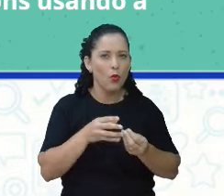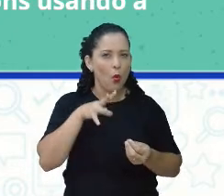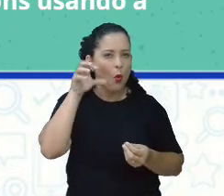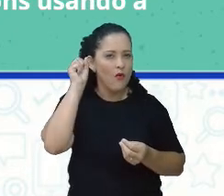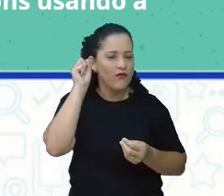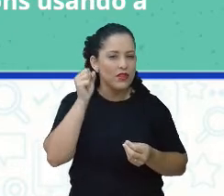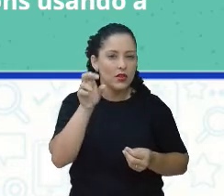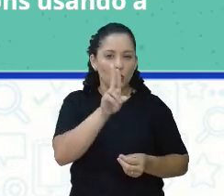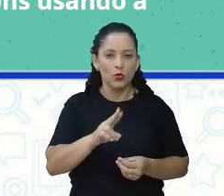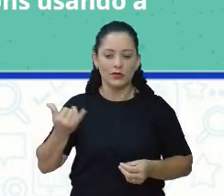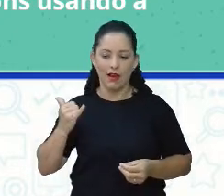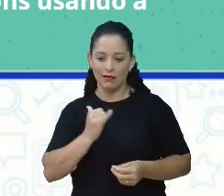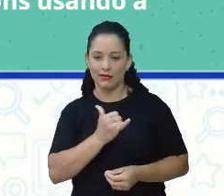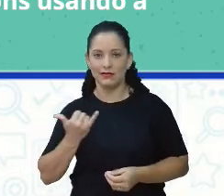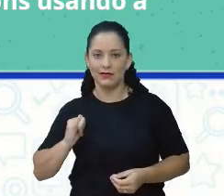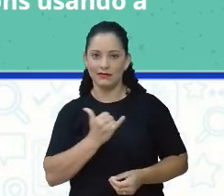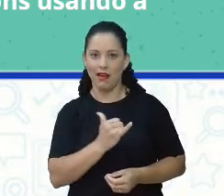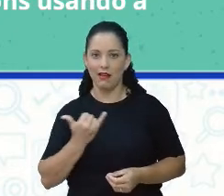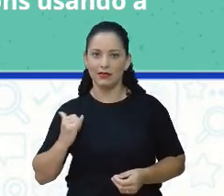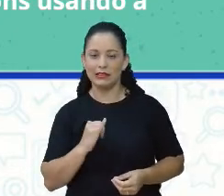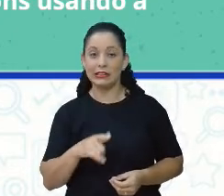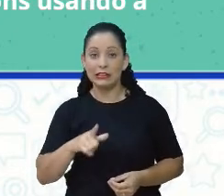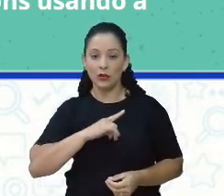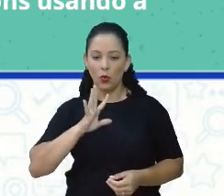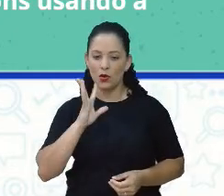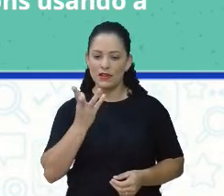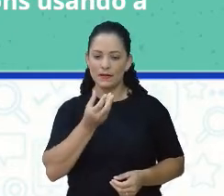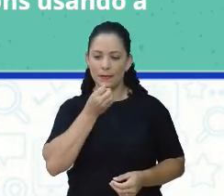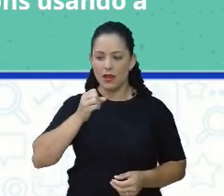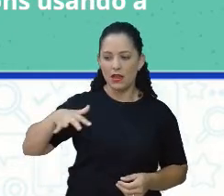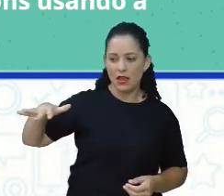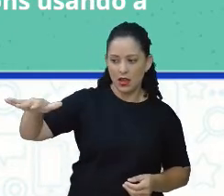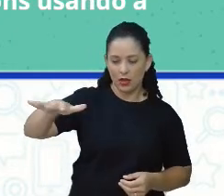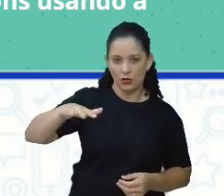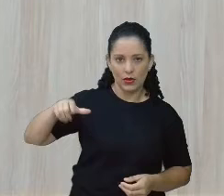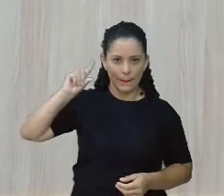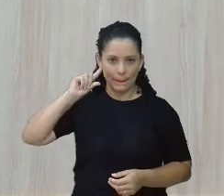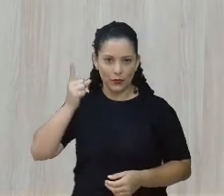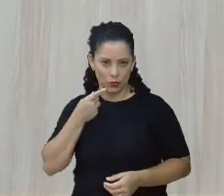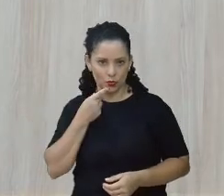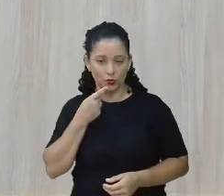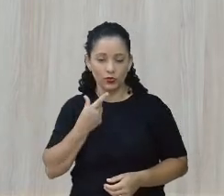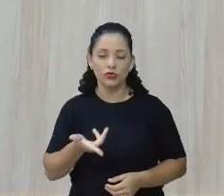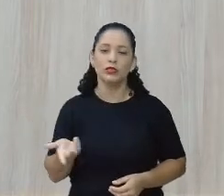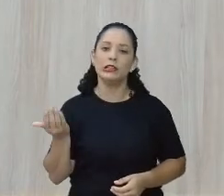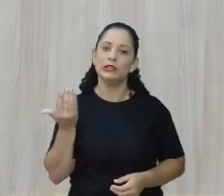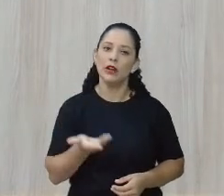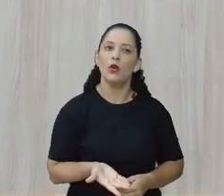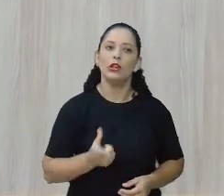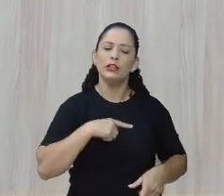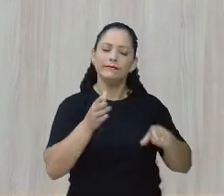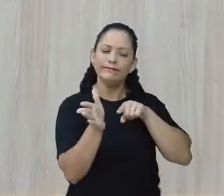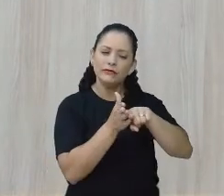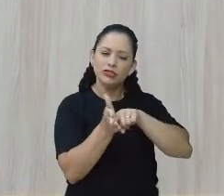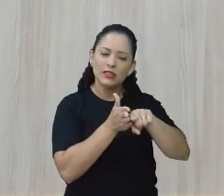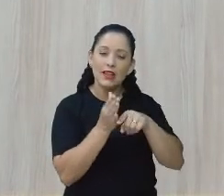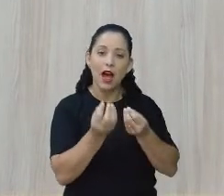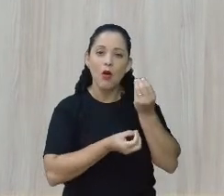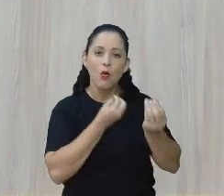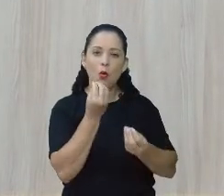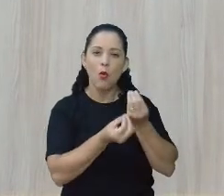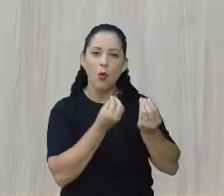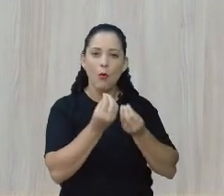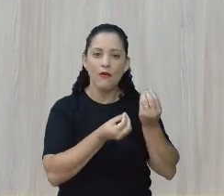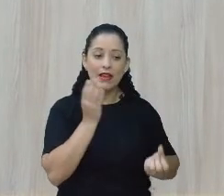com base no conhecimento que ele tinha aí sobre pessoas com surdez, ele investiga como criar